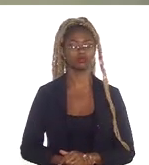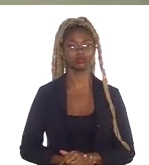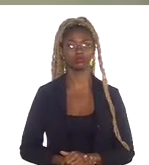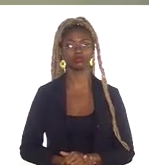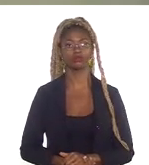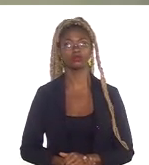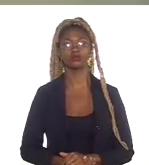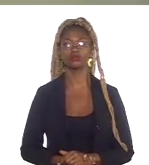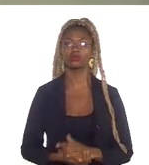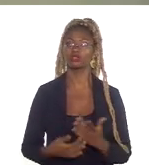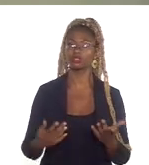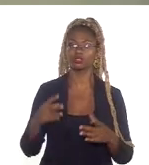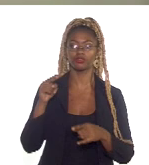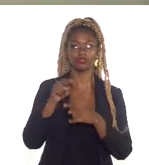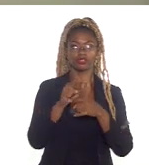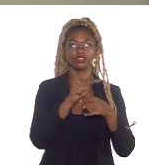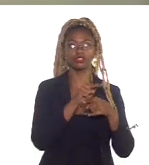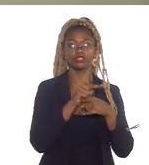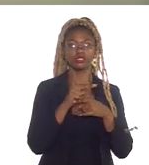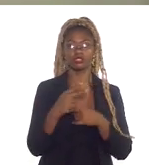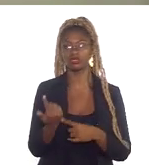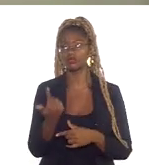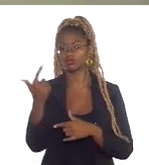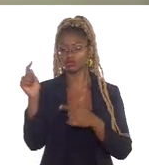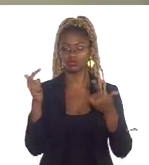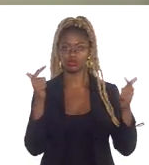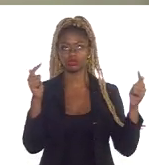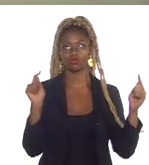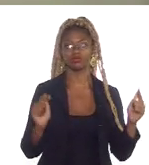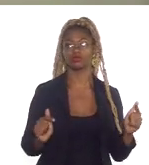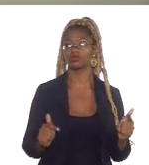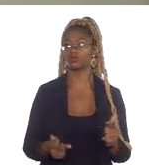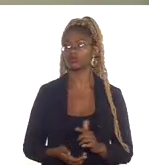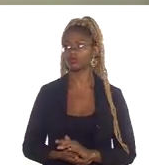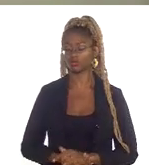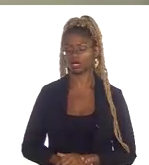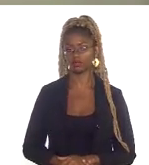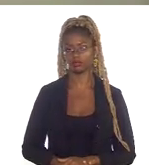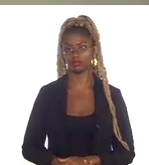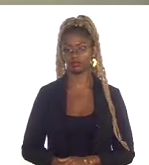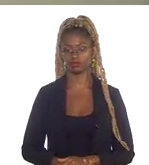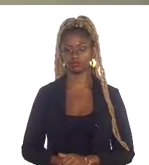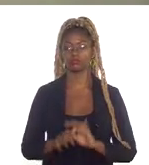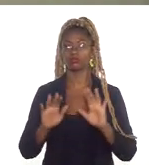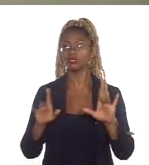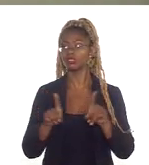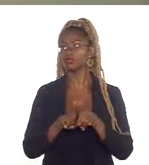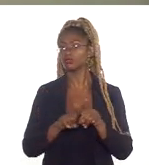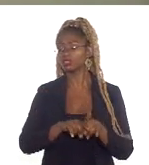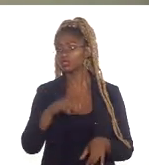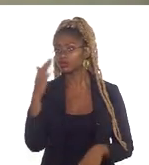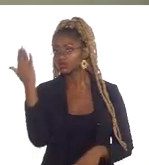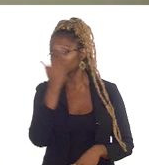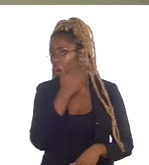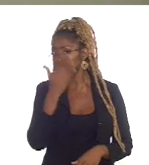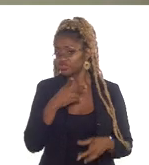outras fiscalizações colaterais. Mas eu também não vejo